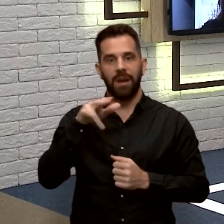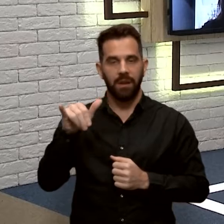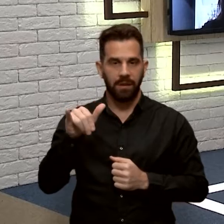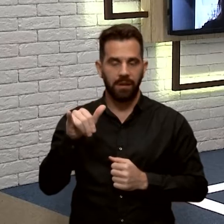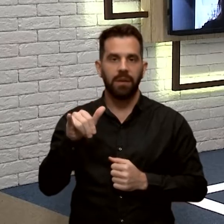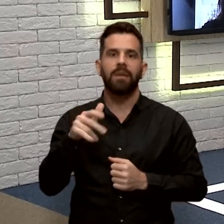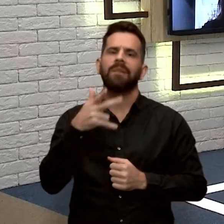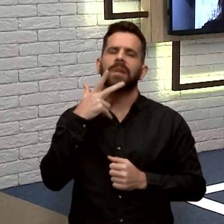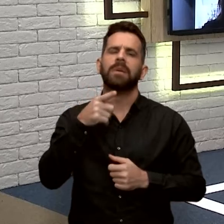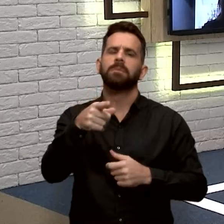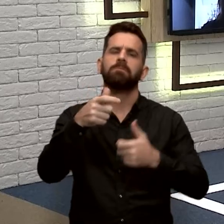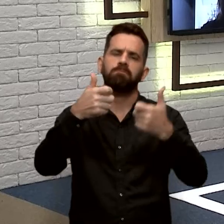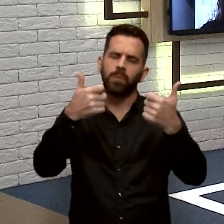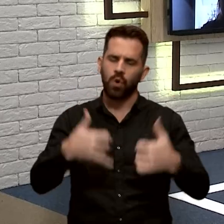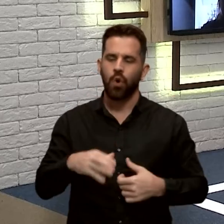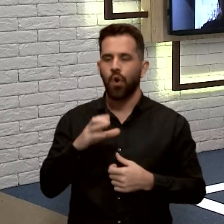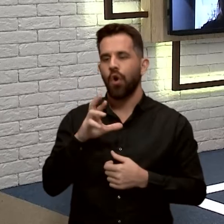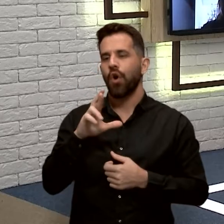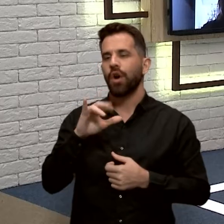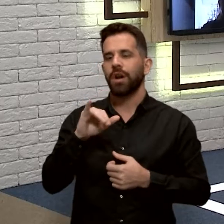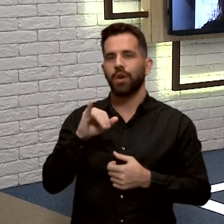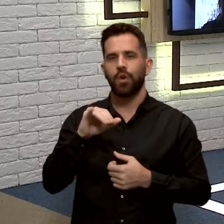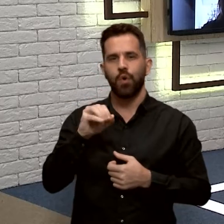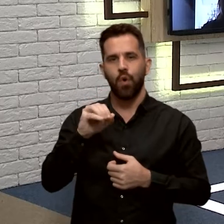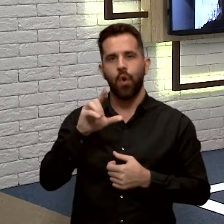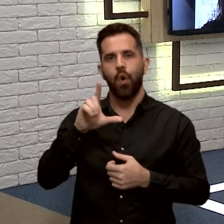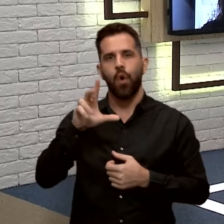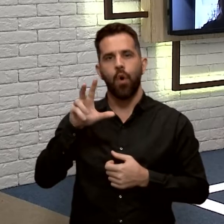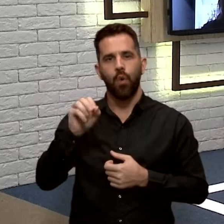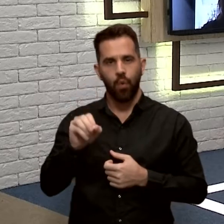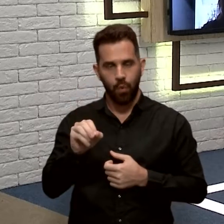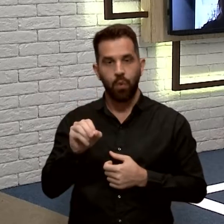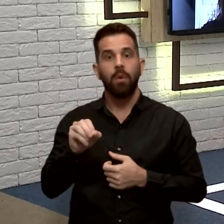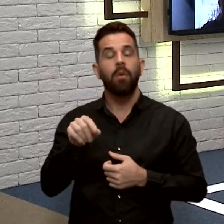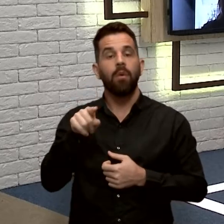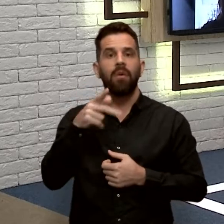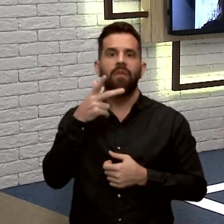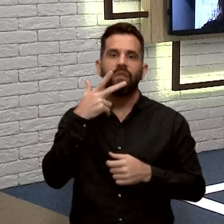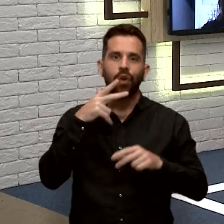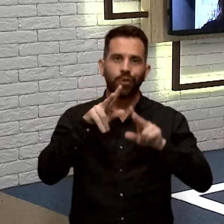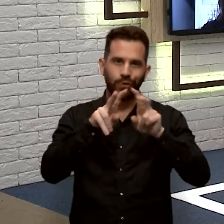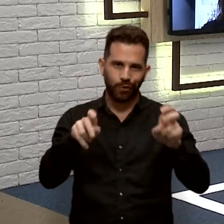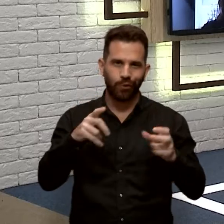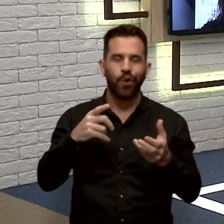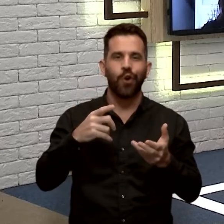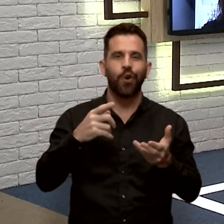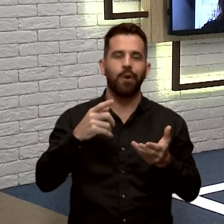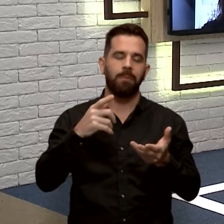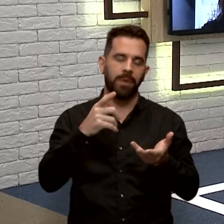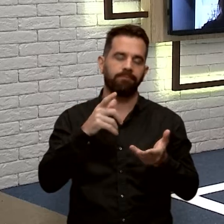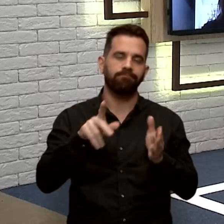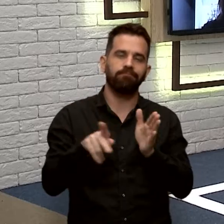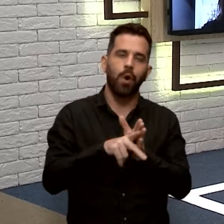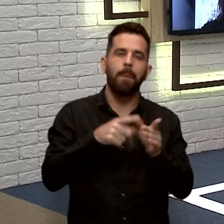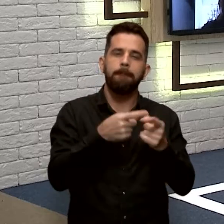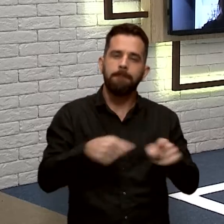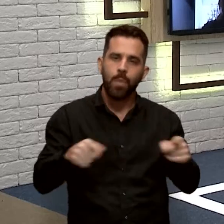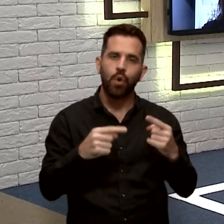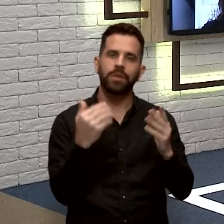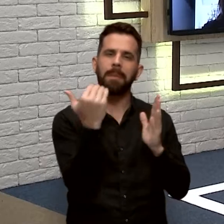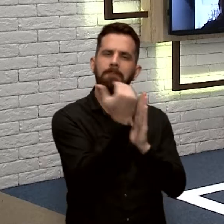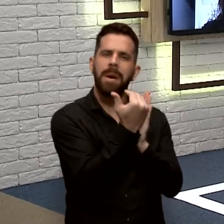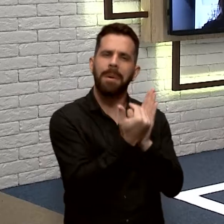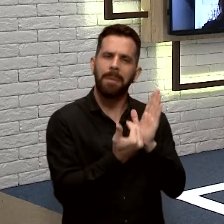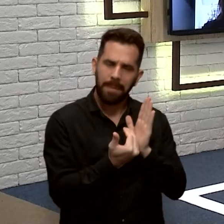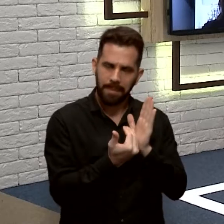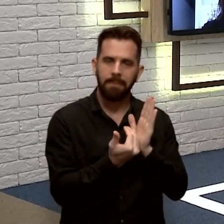estava falando como é que o rap é resistência. Queria ouvir sobre o álbum Convoque Seu Buda, que você analisou. Quais os principais assuntos que o Criolo traz